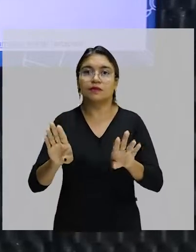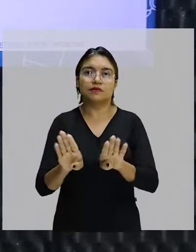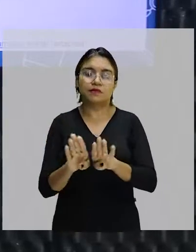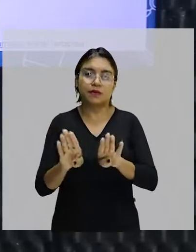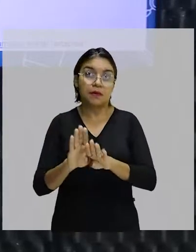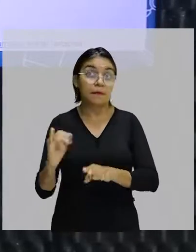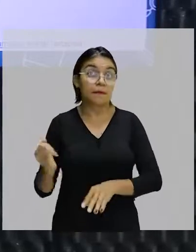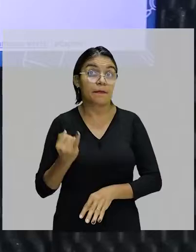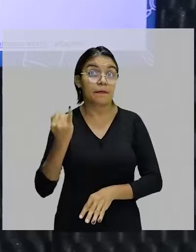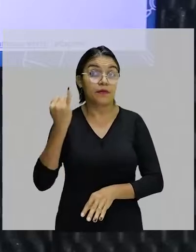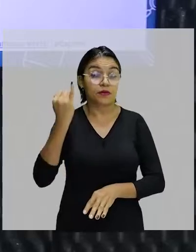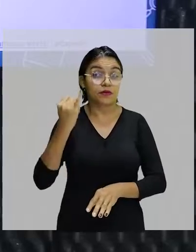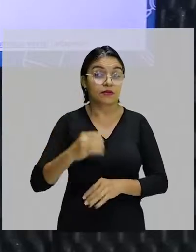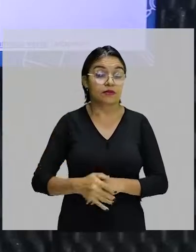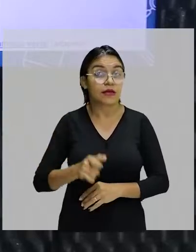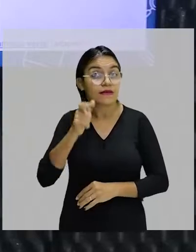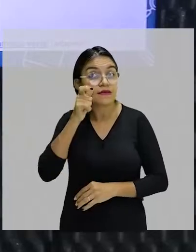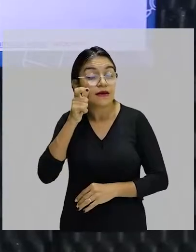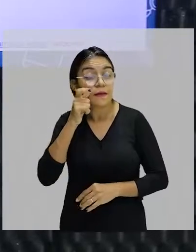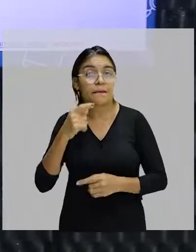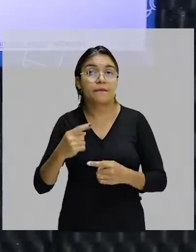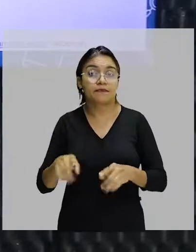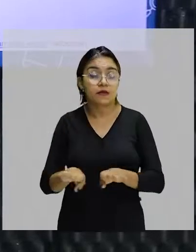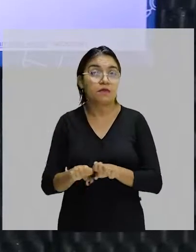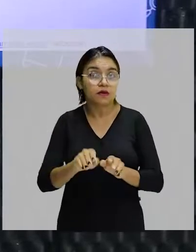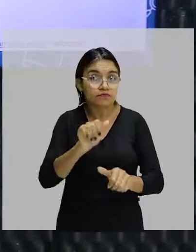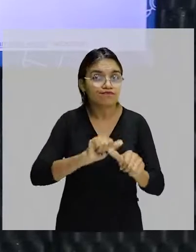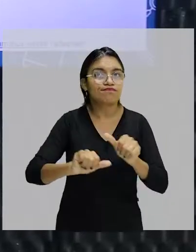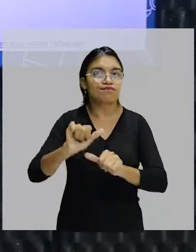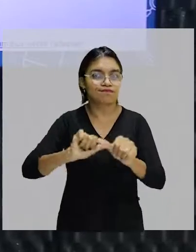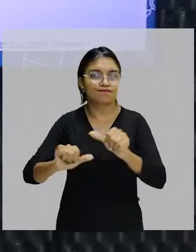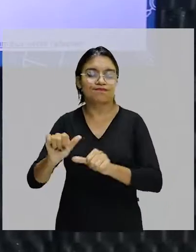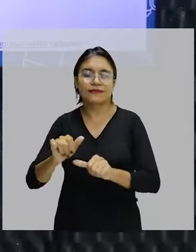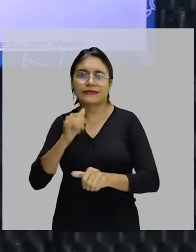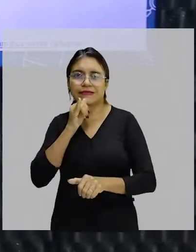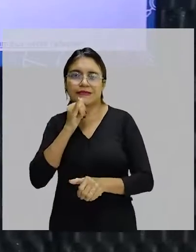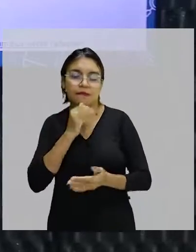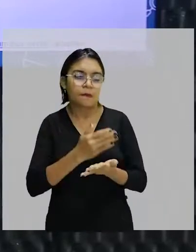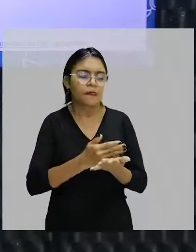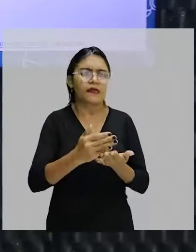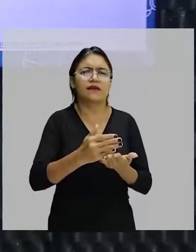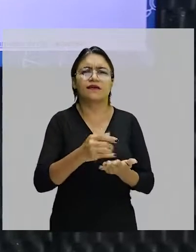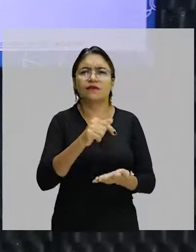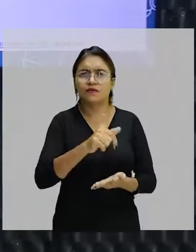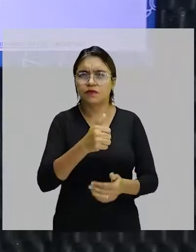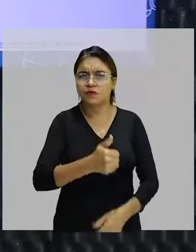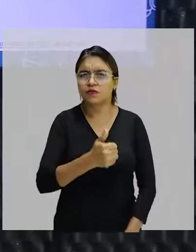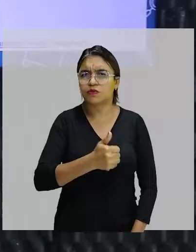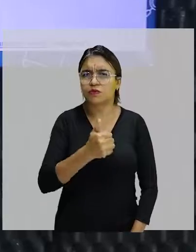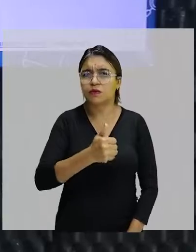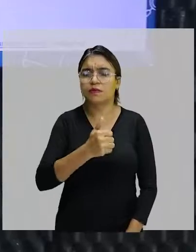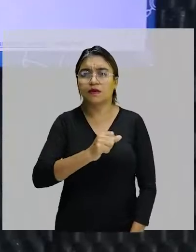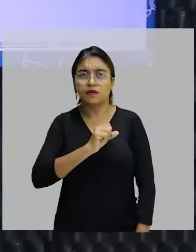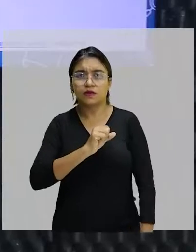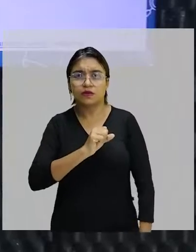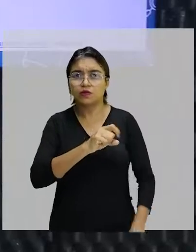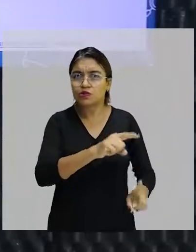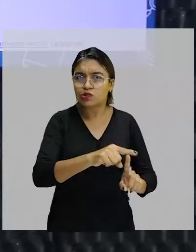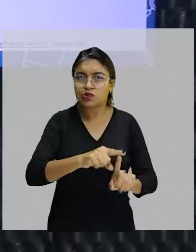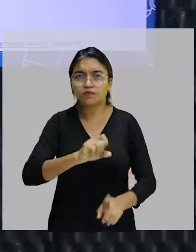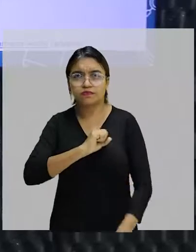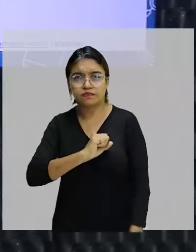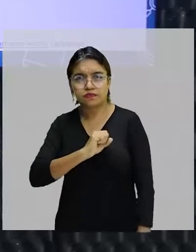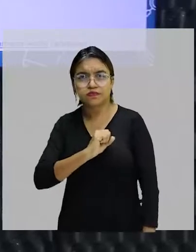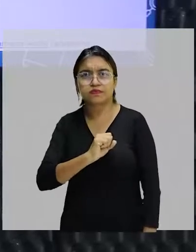interessantes, porque elas também sofreram alterações. No início, quando você pensa nos primeiros reggaes, os primeiros estilos,